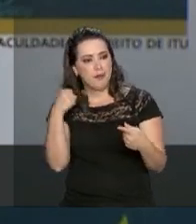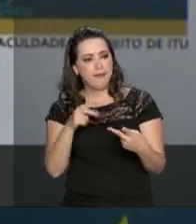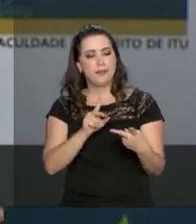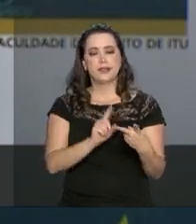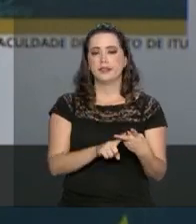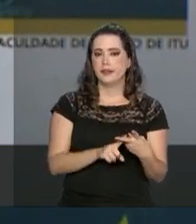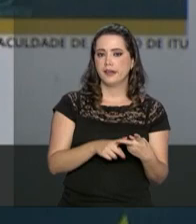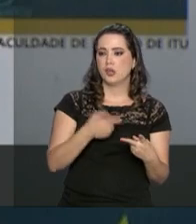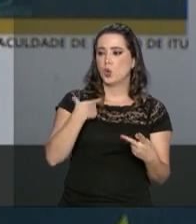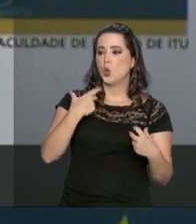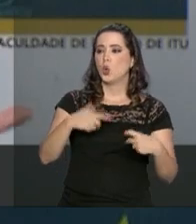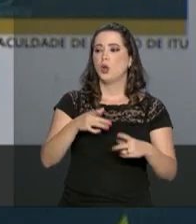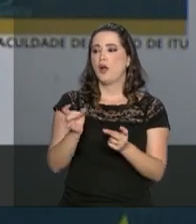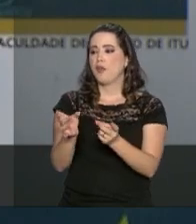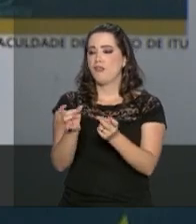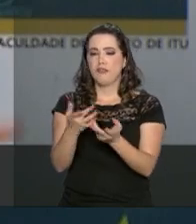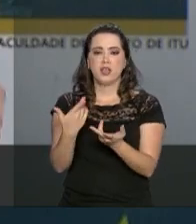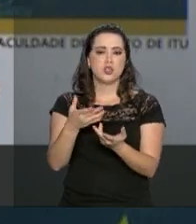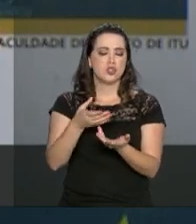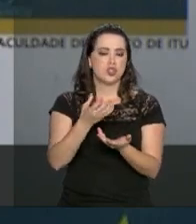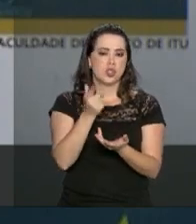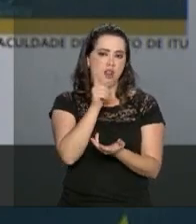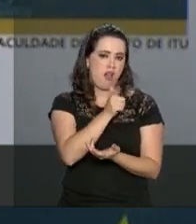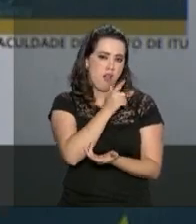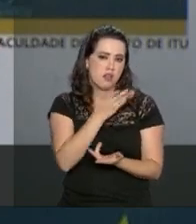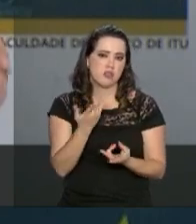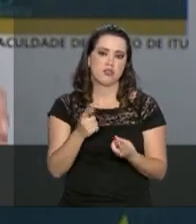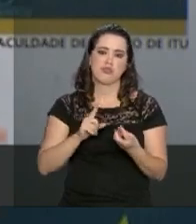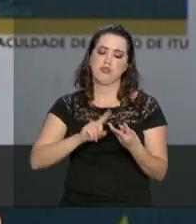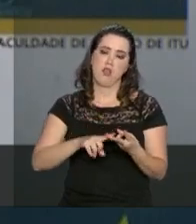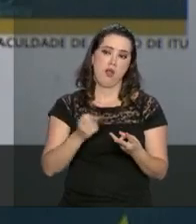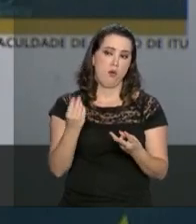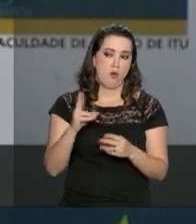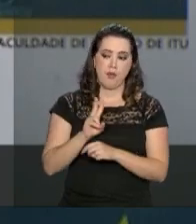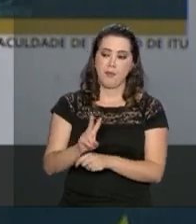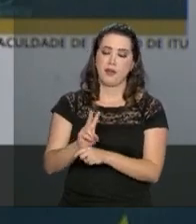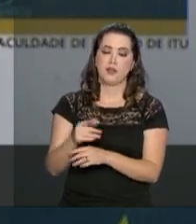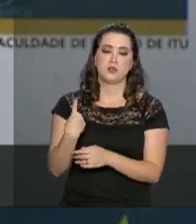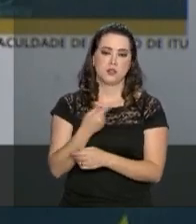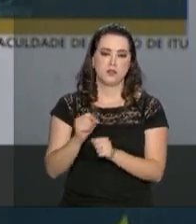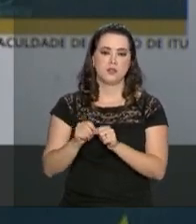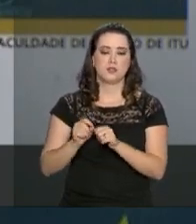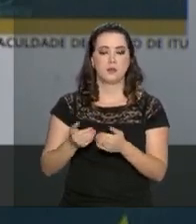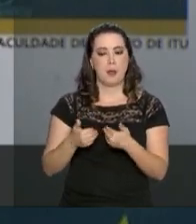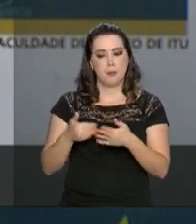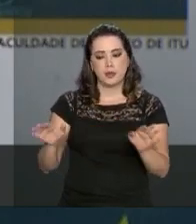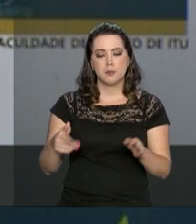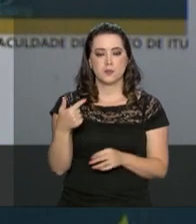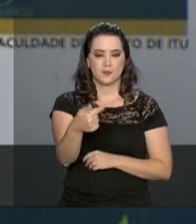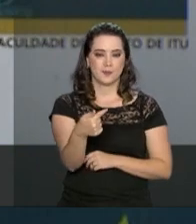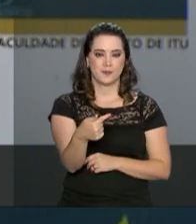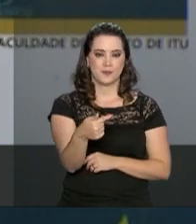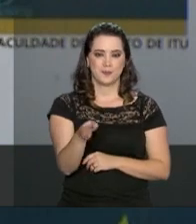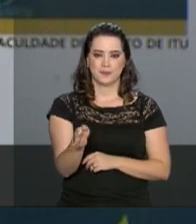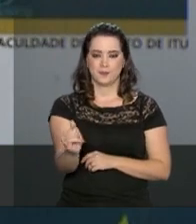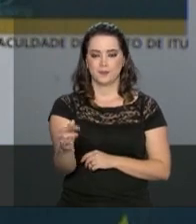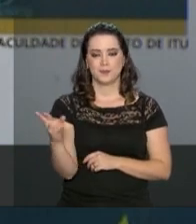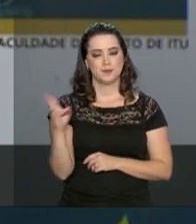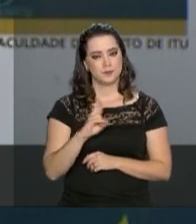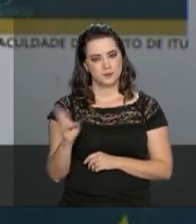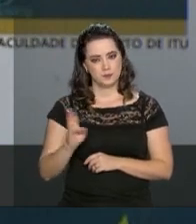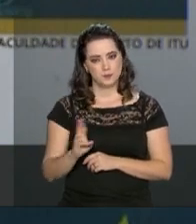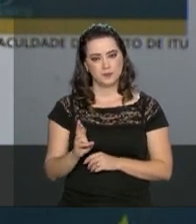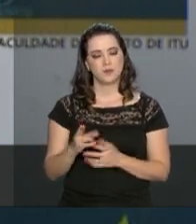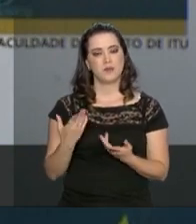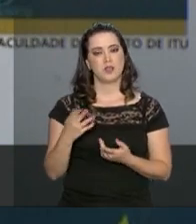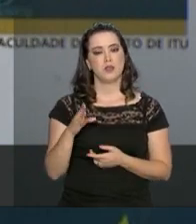da credibilidade do país e dos empréstimos que nós fizemos. Basta dizer que nós abrimos um crédito de 7 bilhões de reais